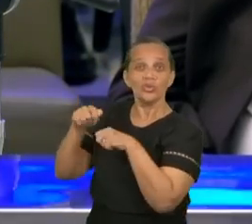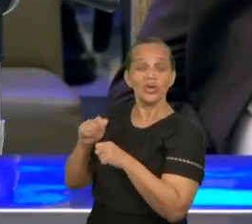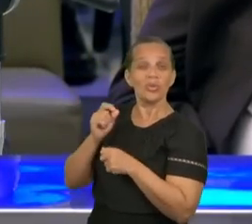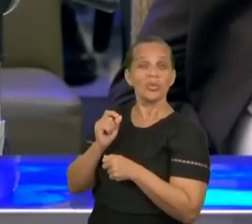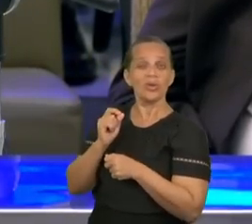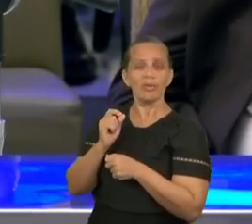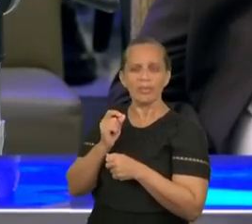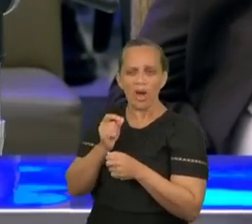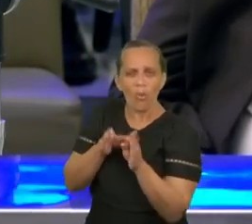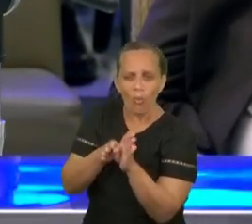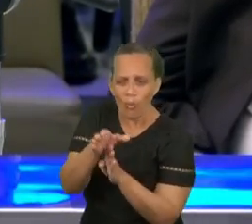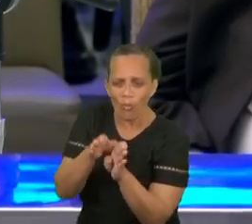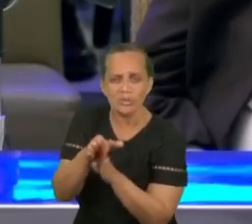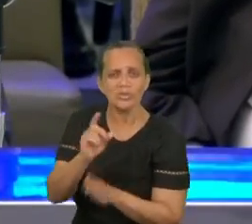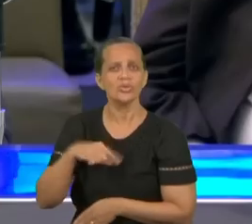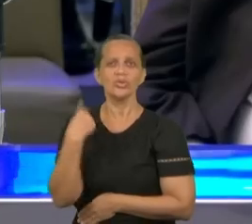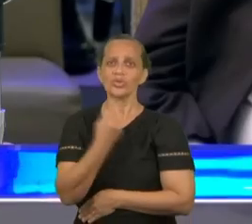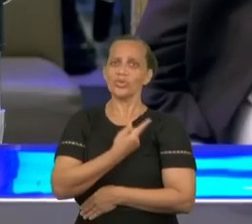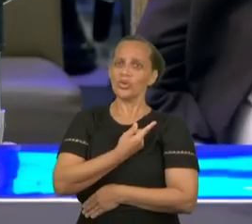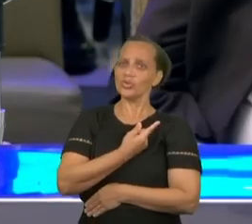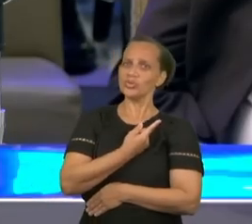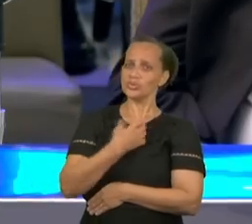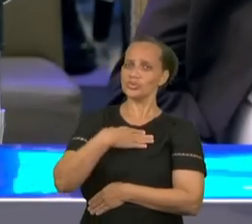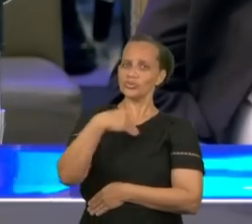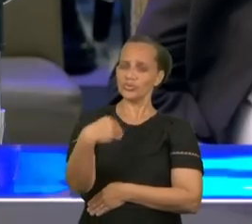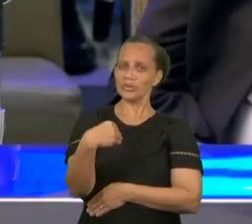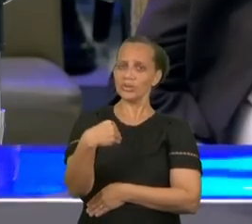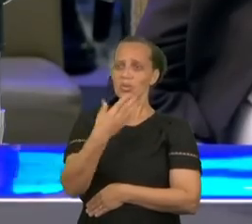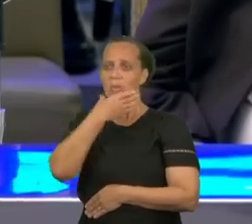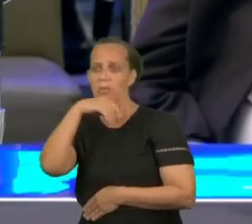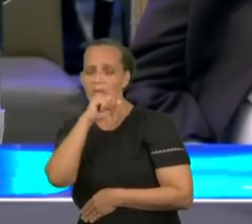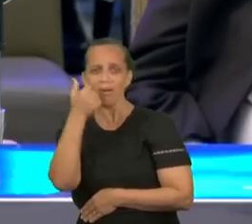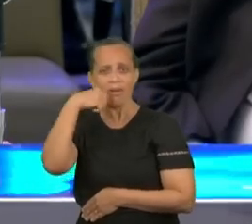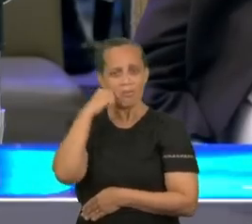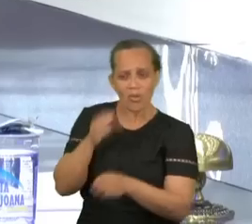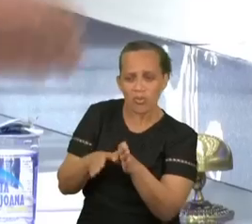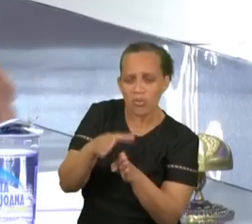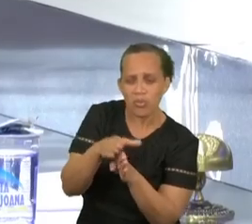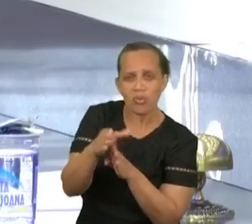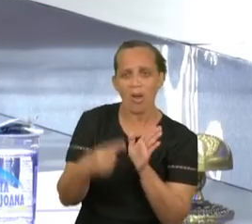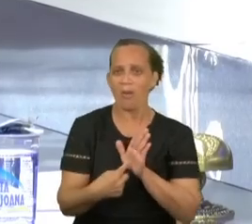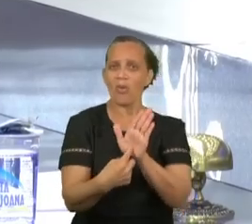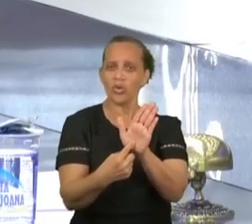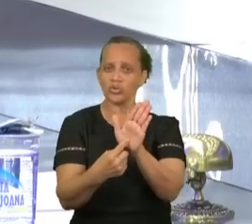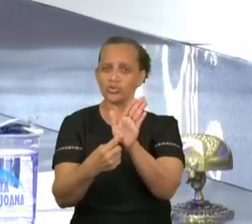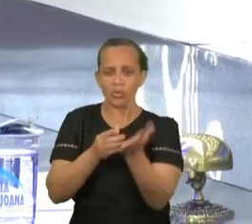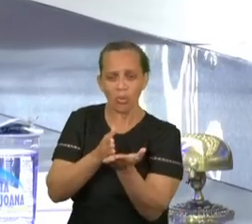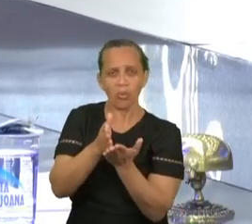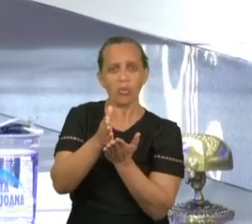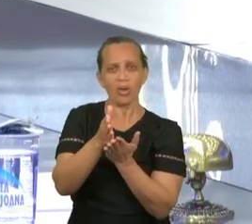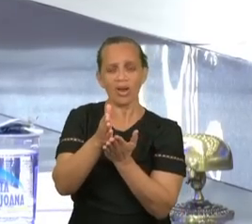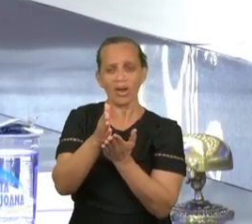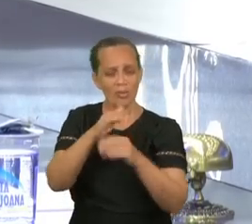colocou para orientar os nossos filhos para aconselhá-los para mostrar indicar o caminho conversar com